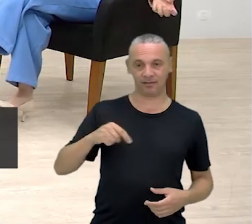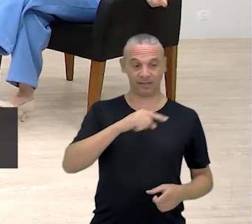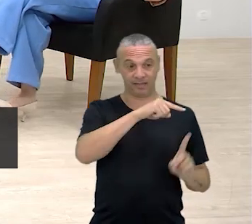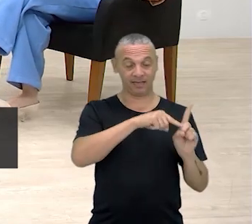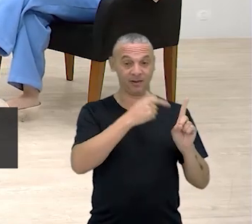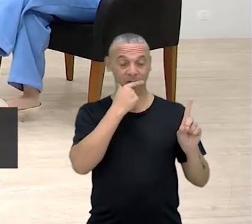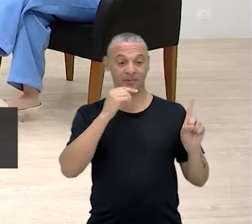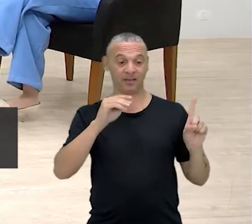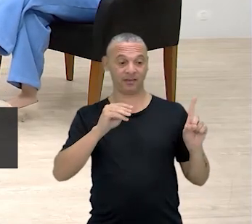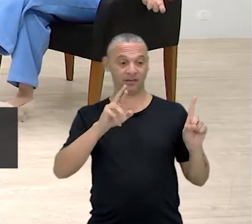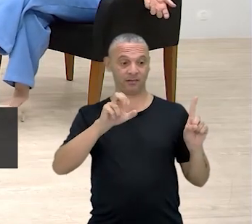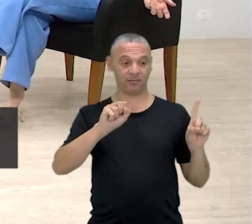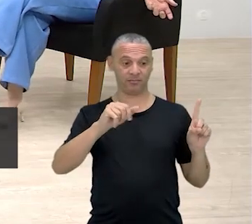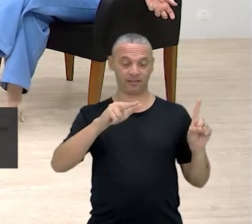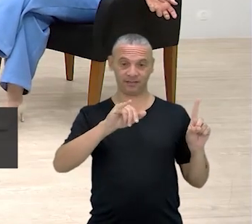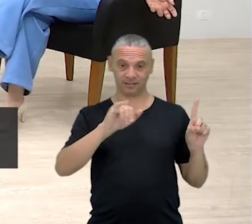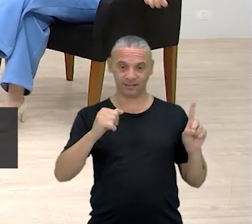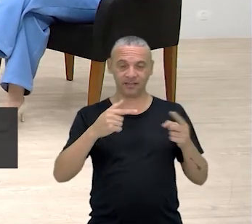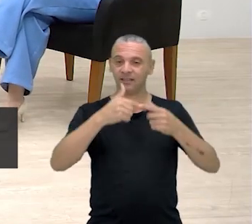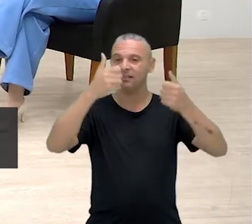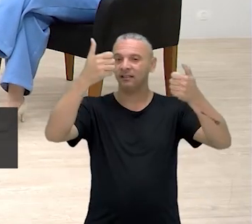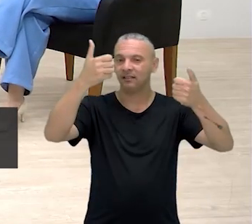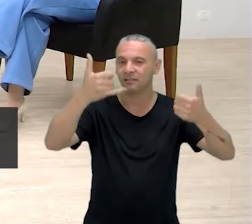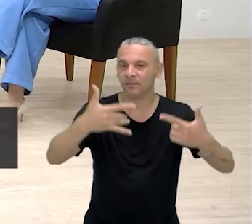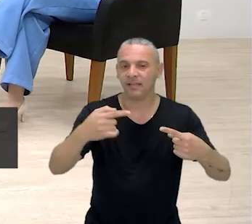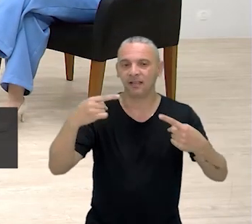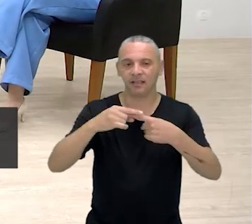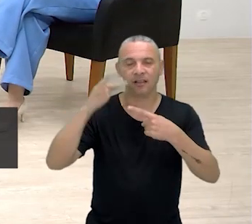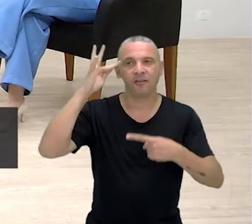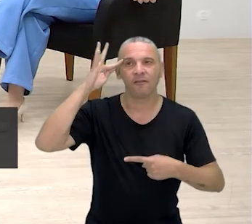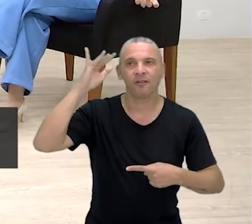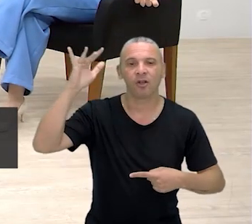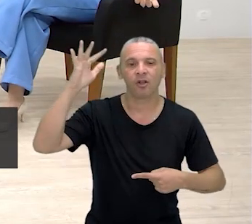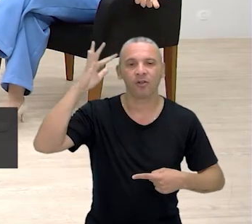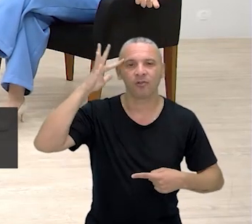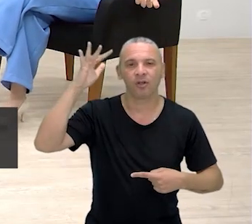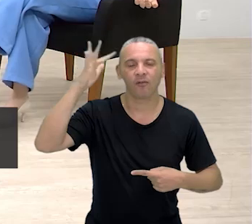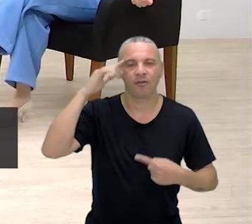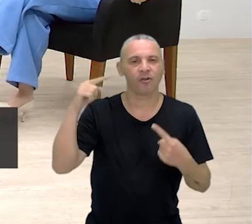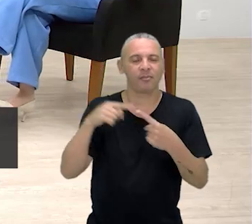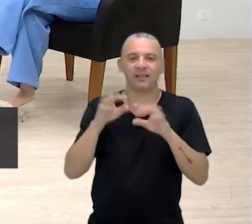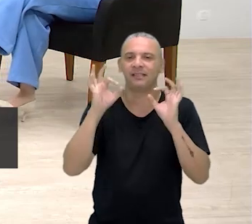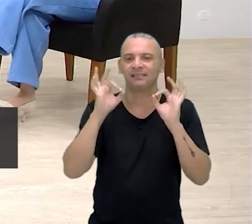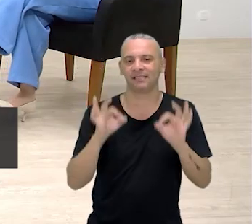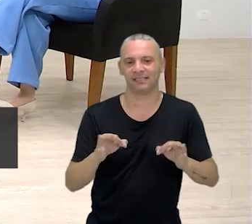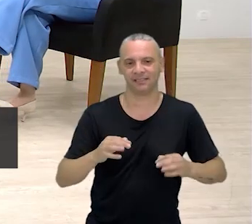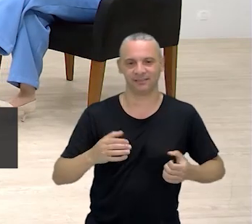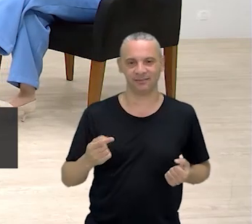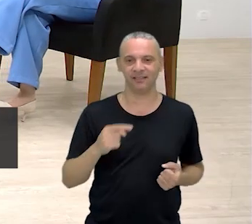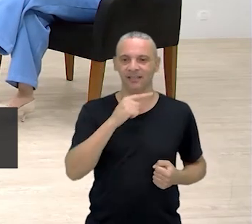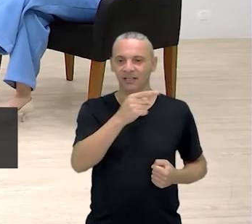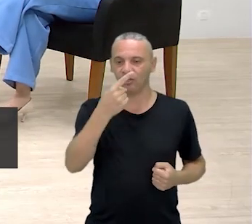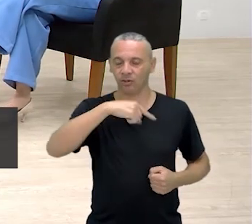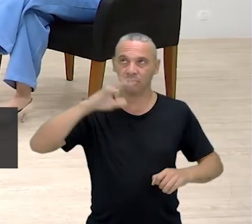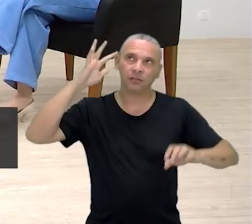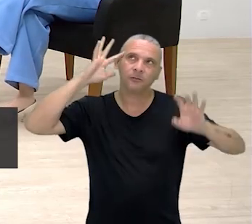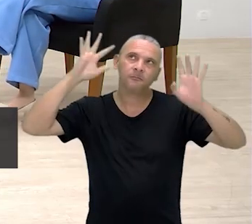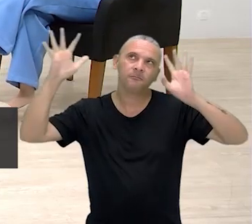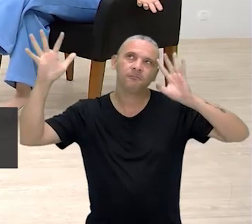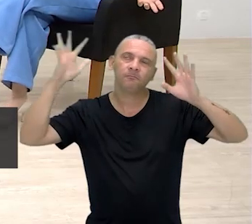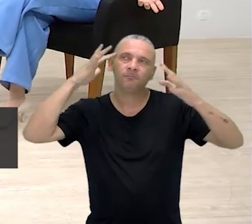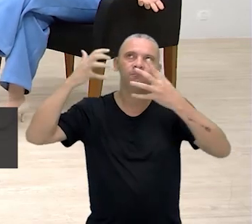realmente inspira, sobretudo porque ele é filósofo, e filósofo tem ele tem esse papel muito bem. Ele nos leva a refletir,